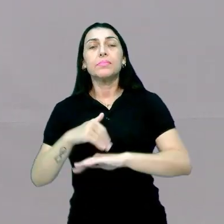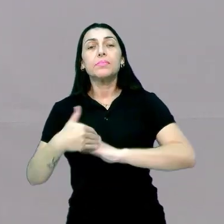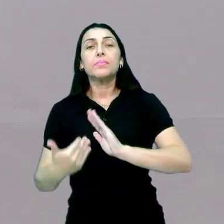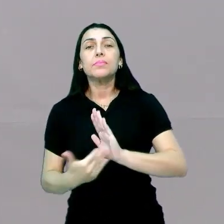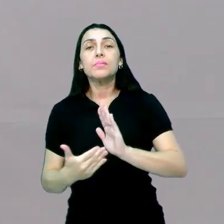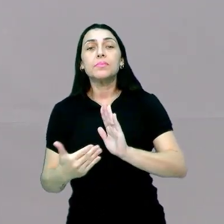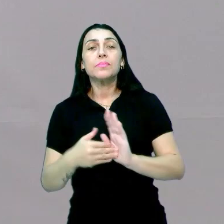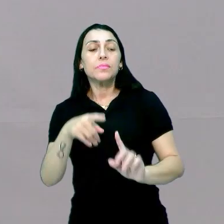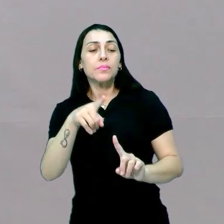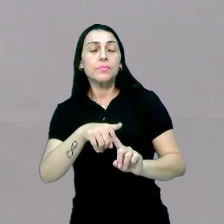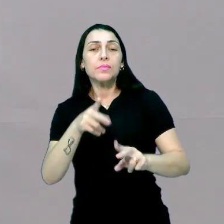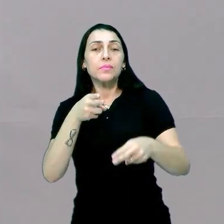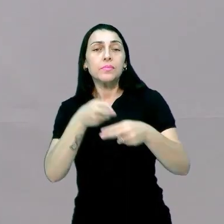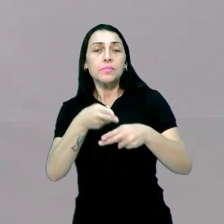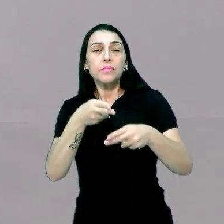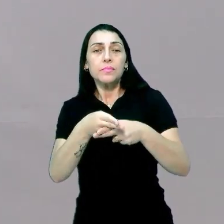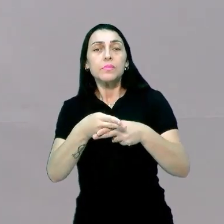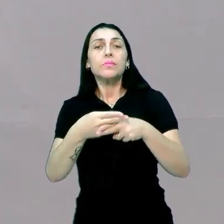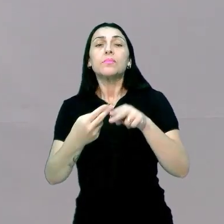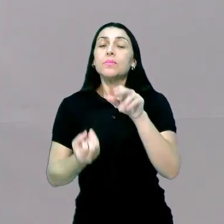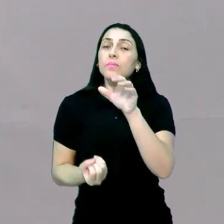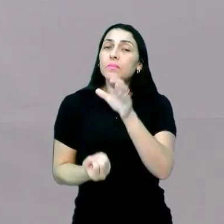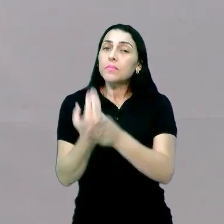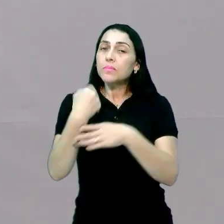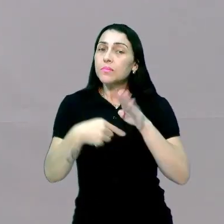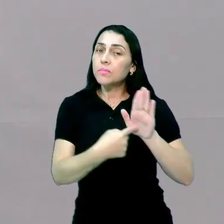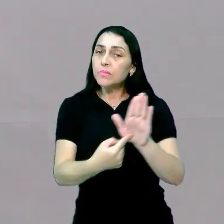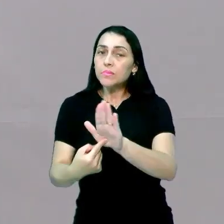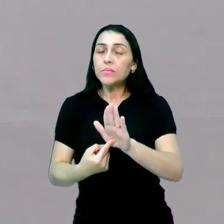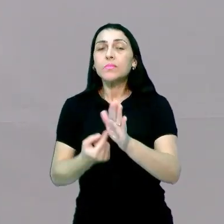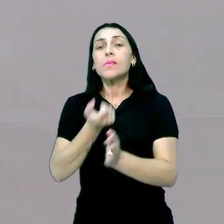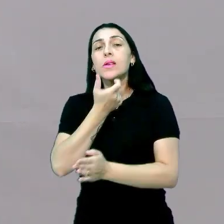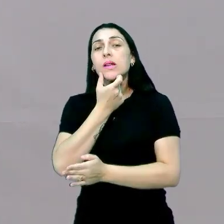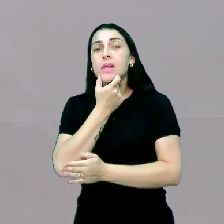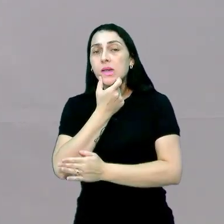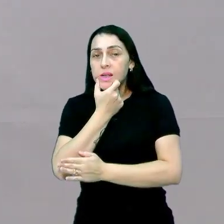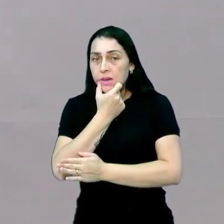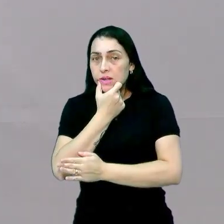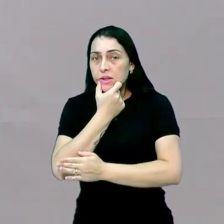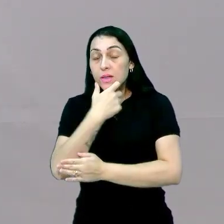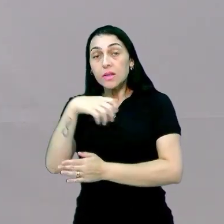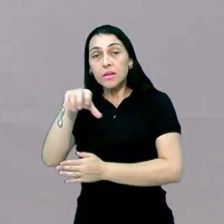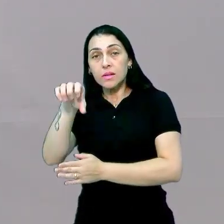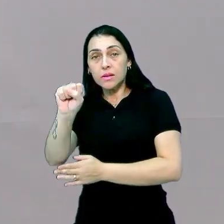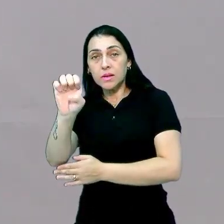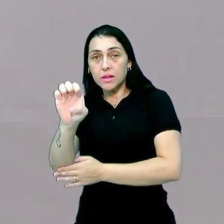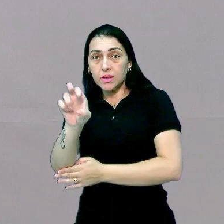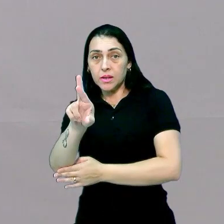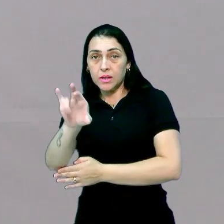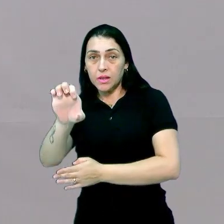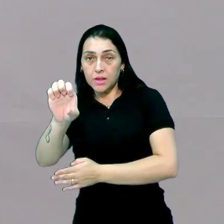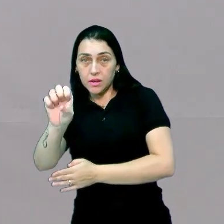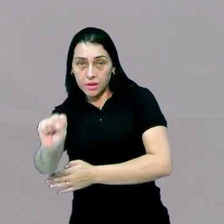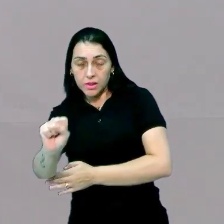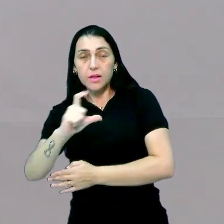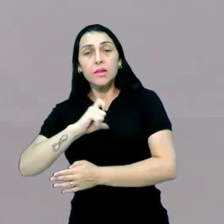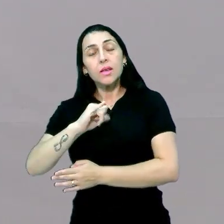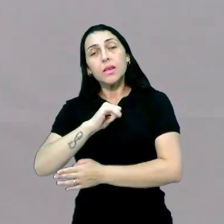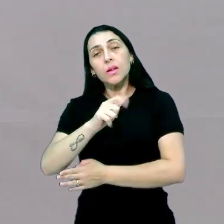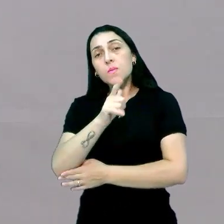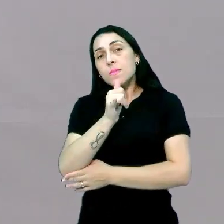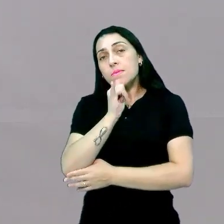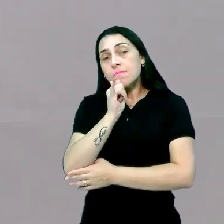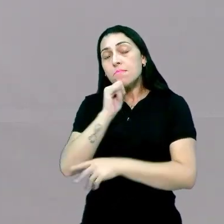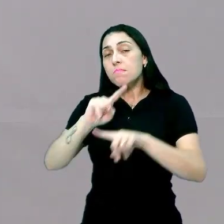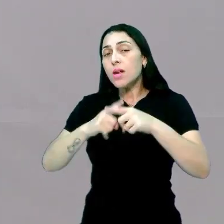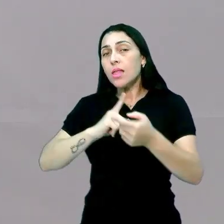tipo de série que aparecer aí para vocês, em inglês são chamadas de series, ok? Nós temos essa aí como exemplo, mas